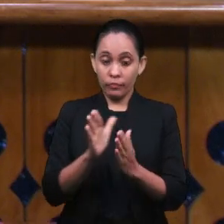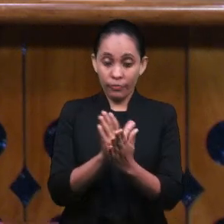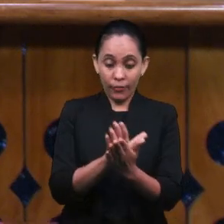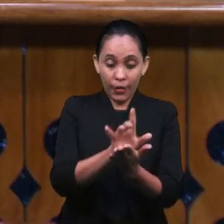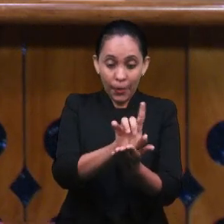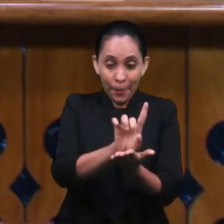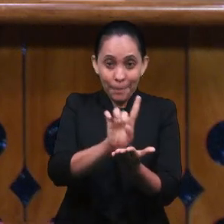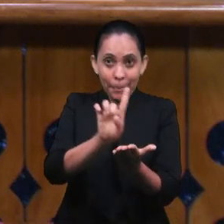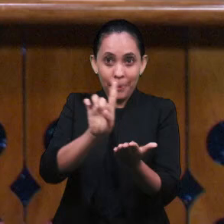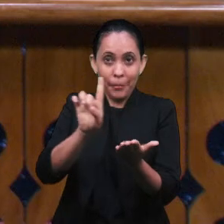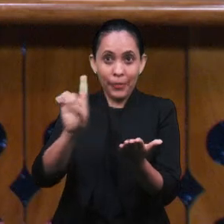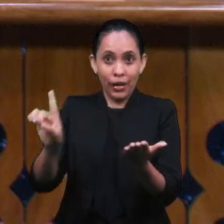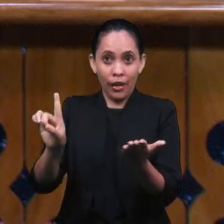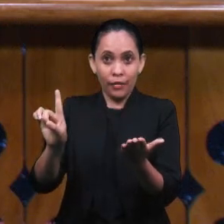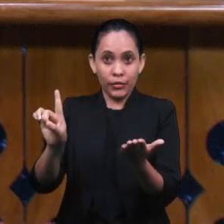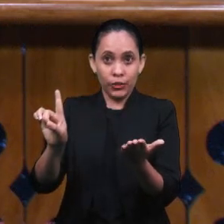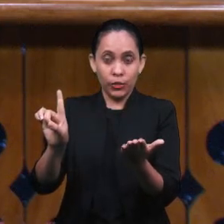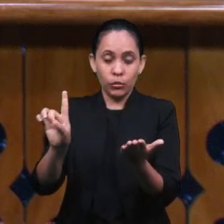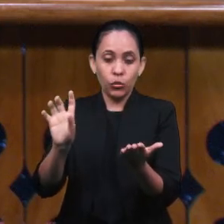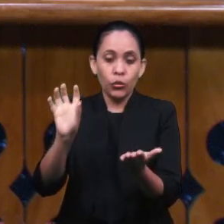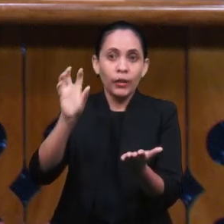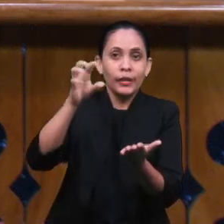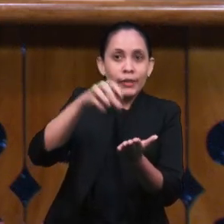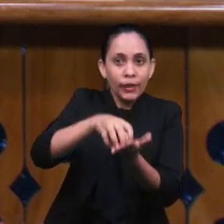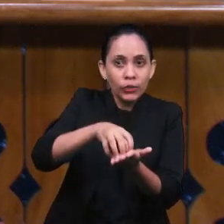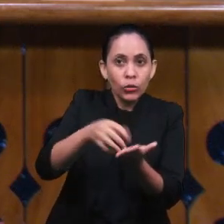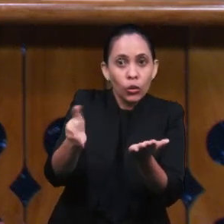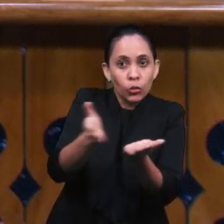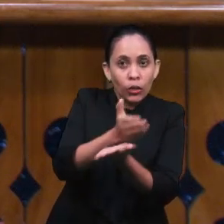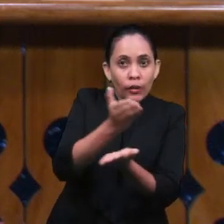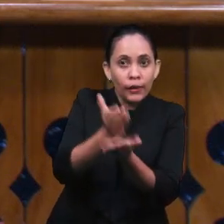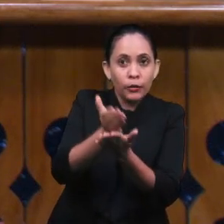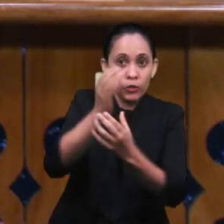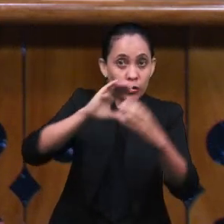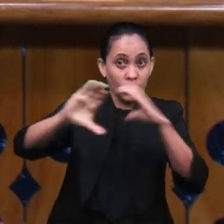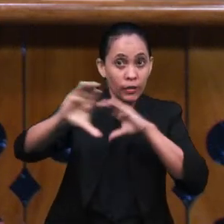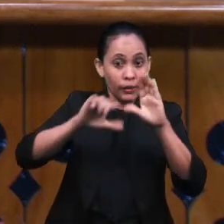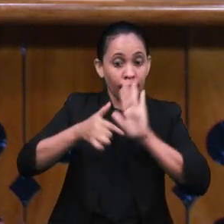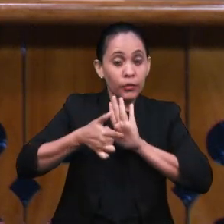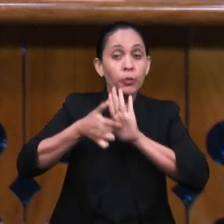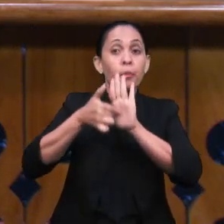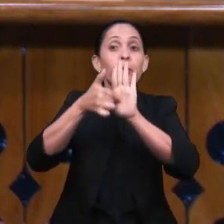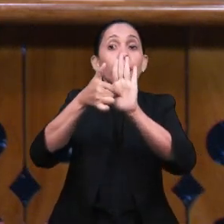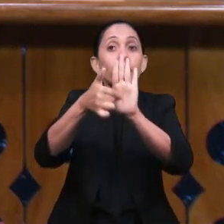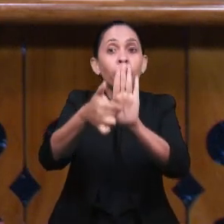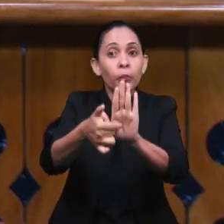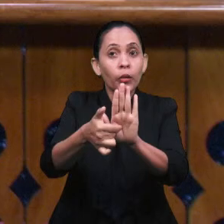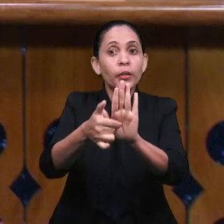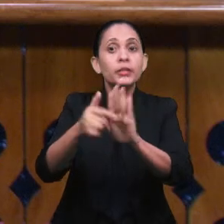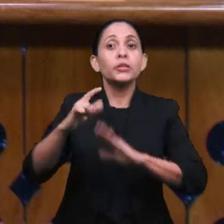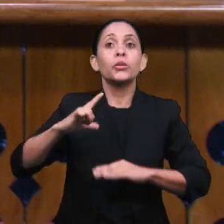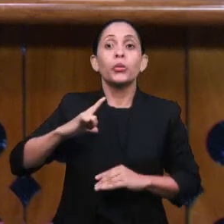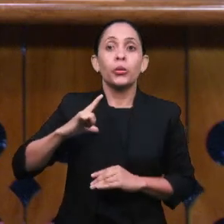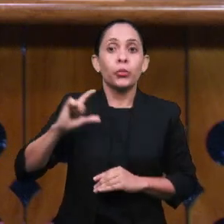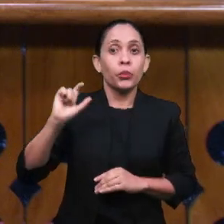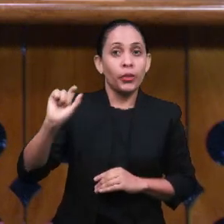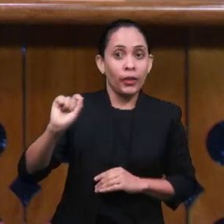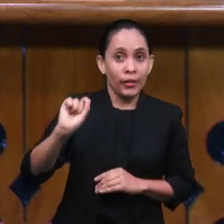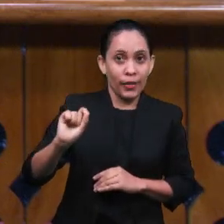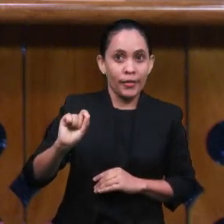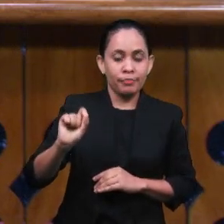centro do livro de Cantares, se destaca a figura mais